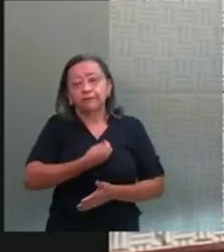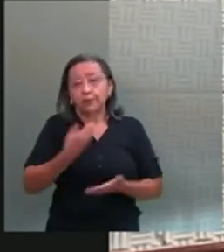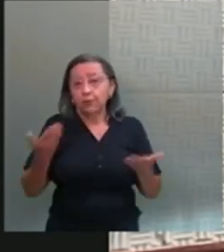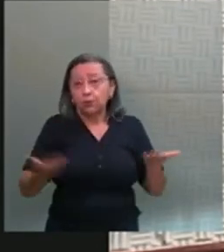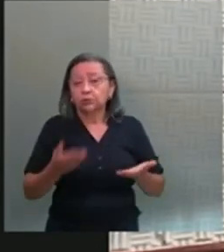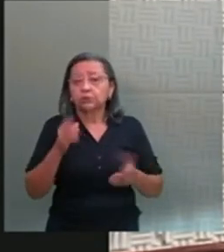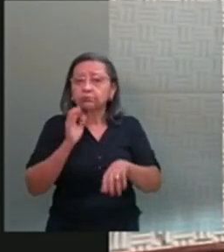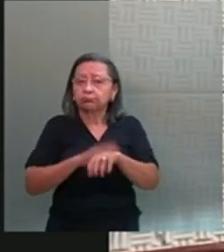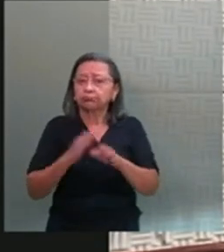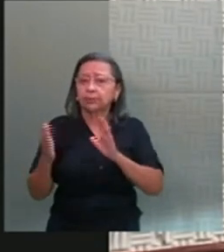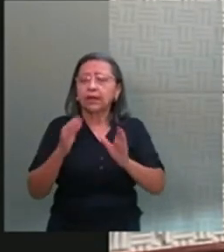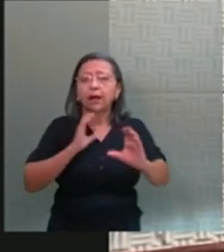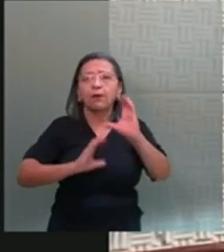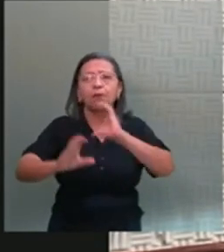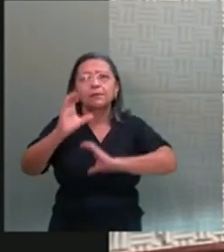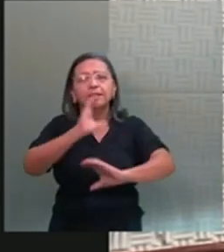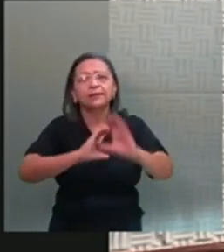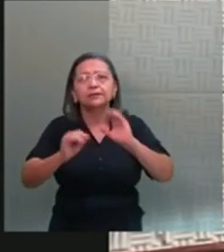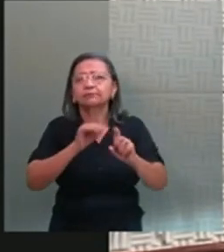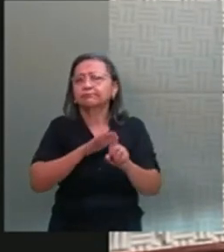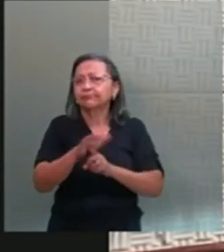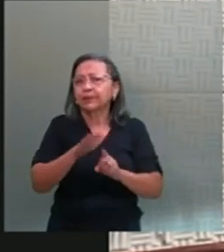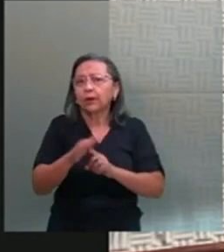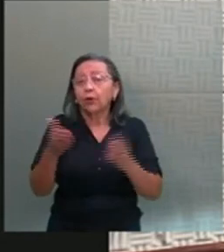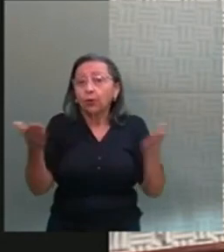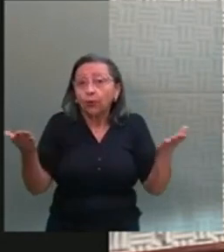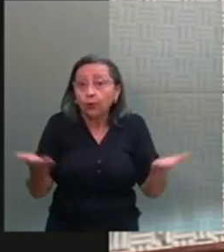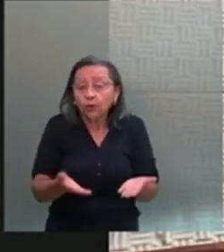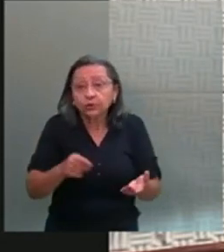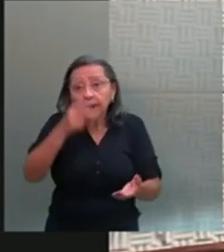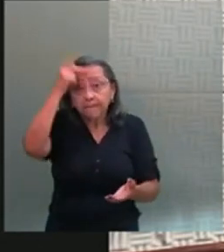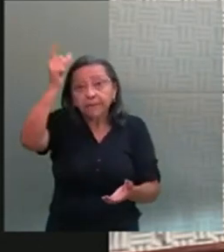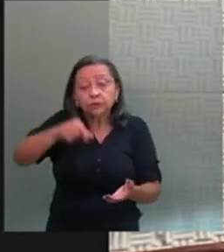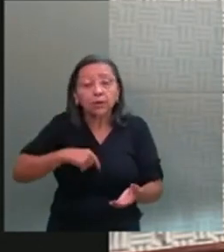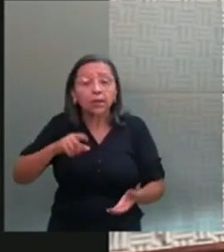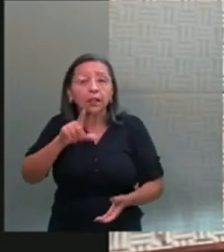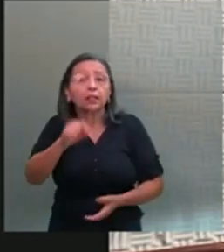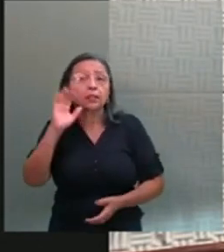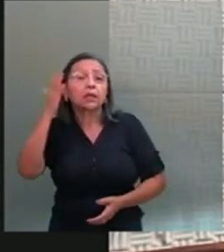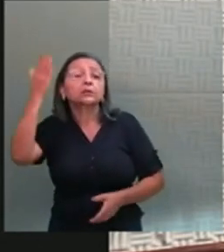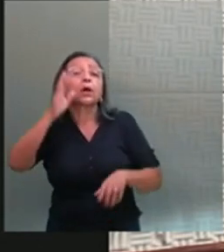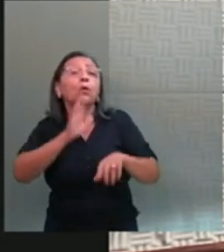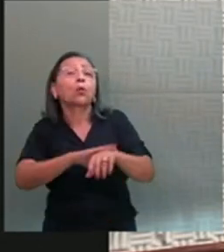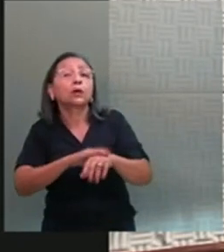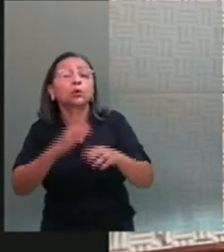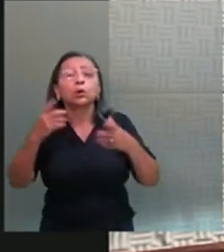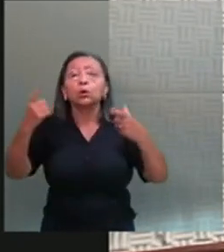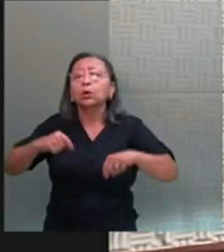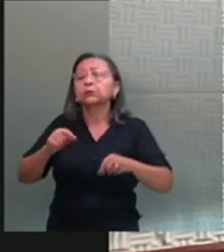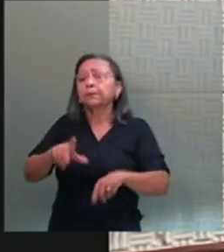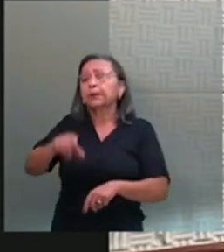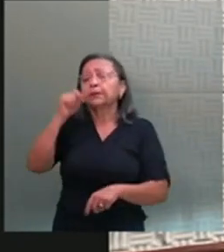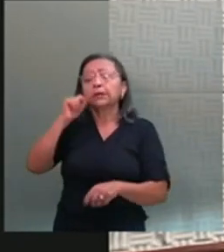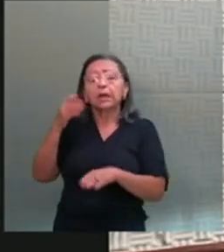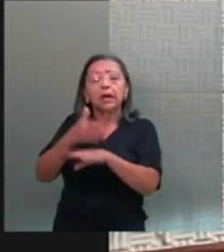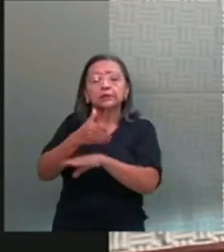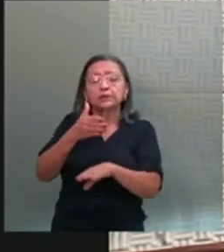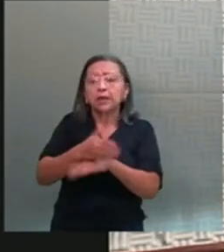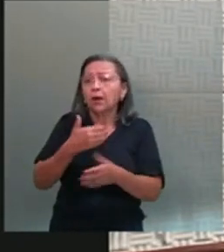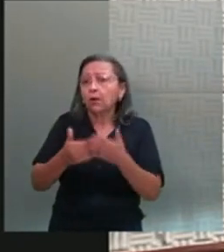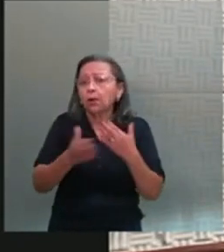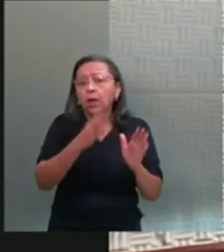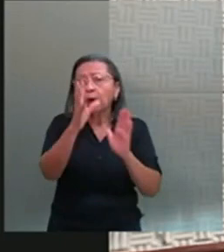era da comunicação sob demanda. Hoje é o ouvinte que decide quando e onde pretende acessar